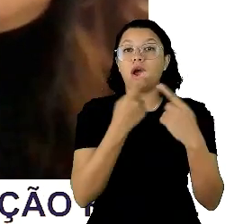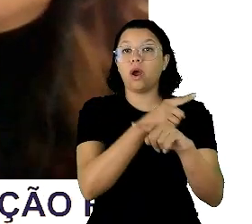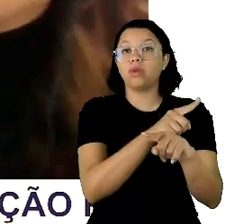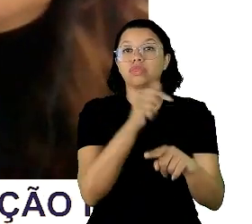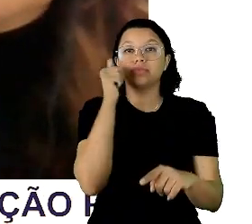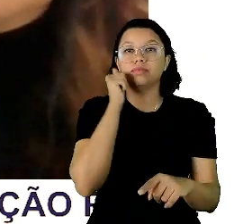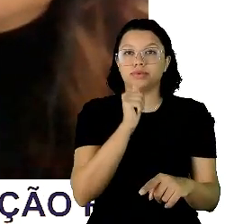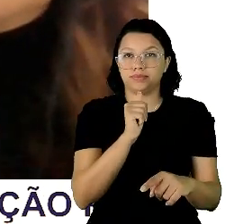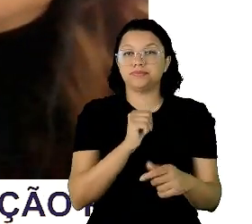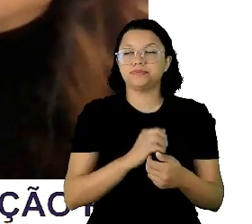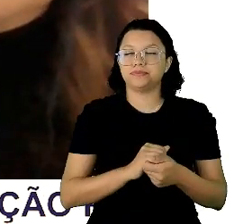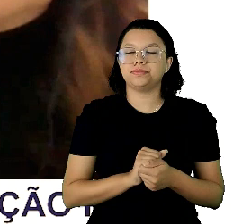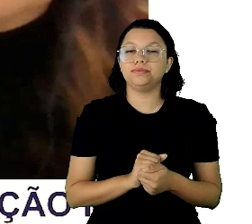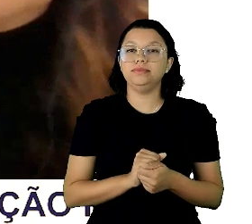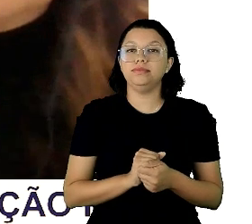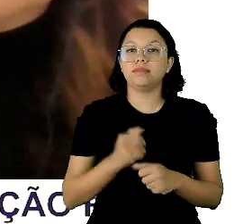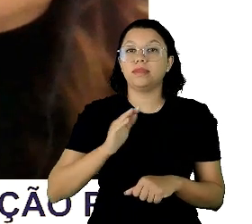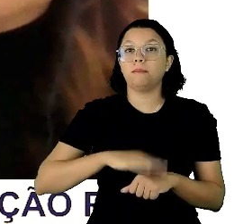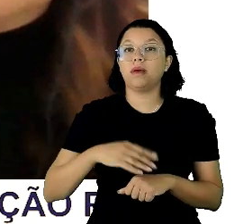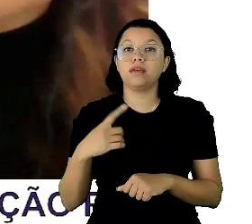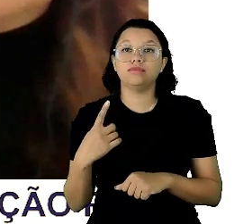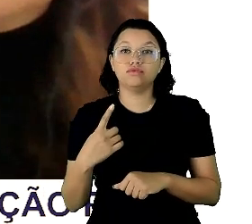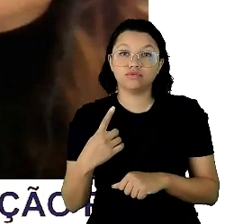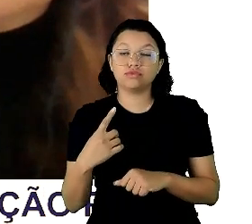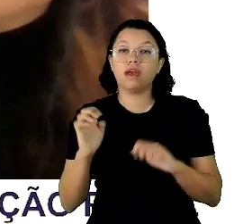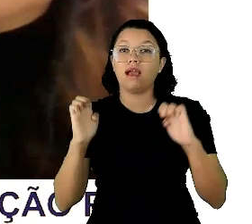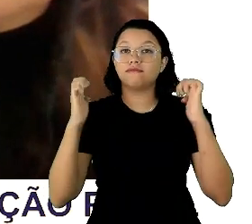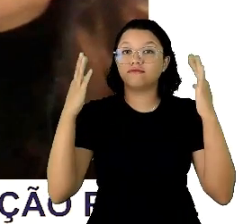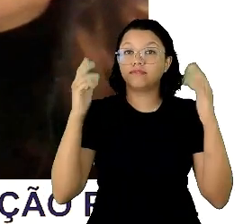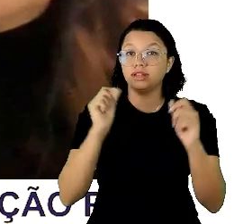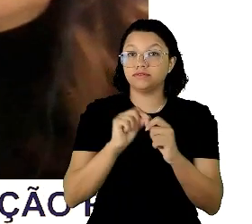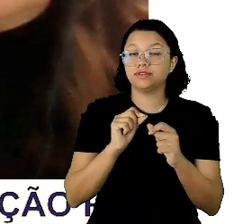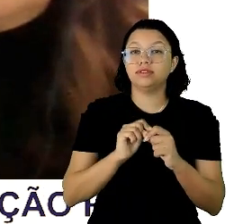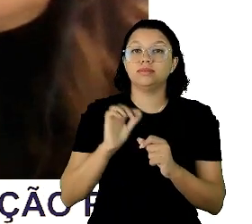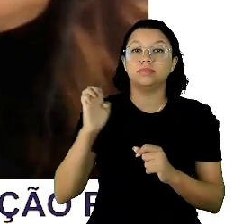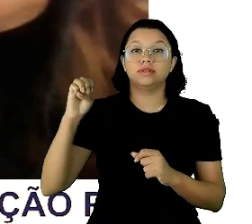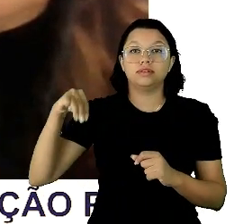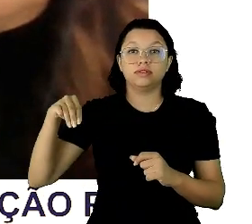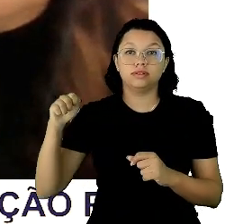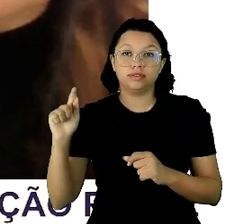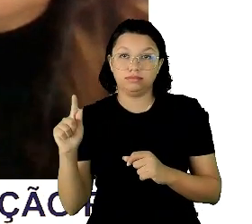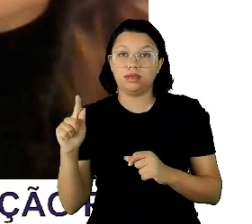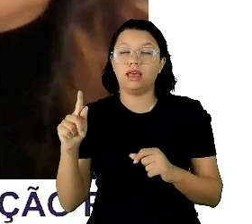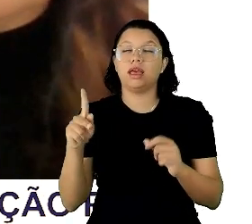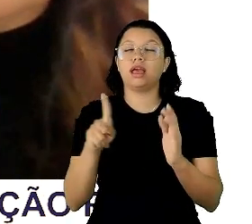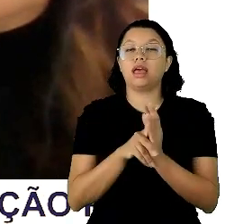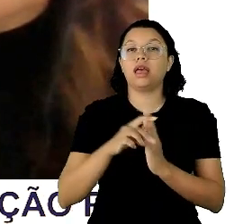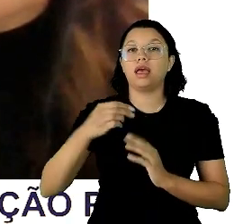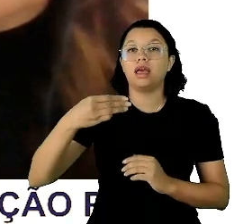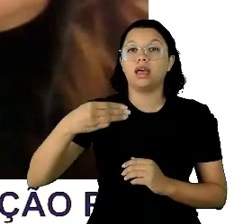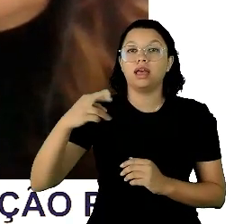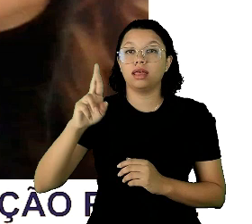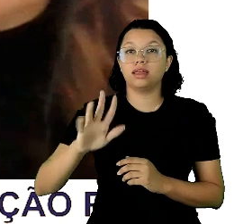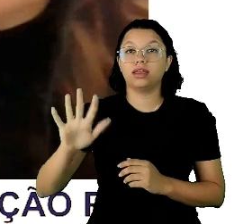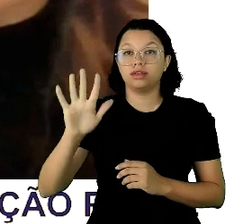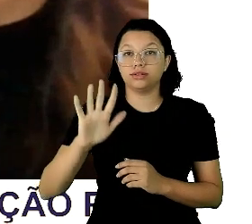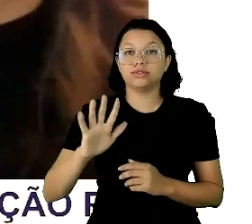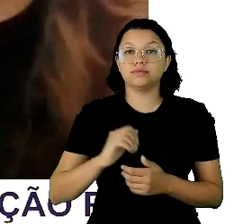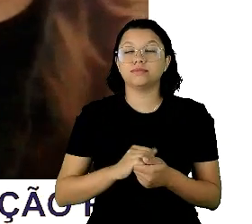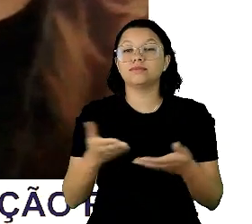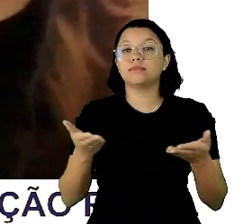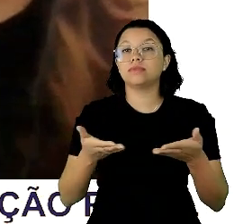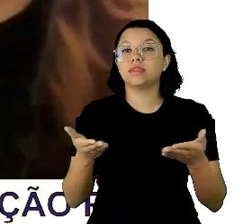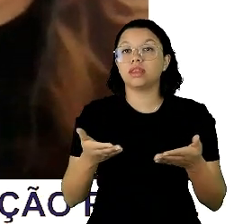um evento da Escola de Magistrados da Terceira Região e desta vez